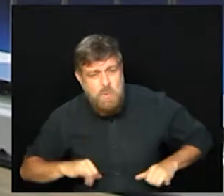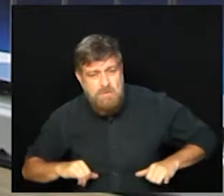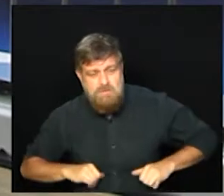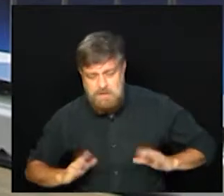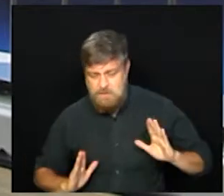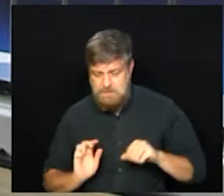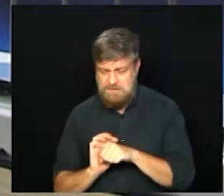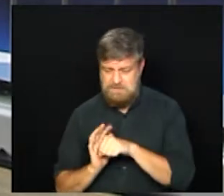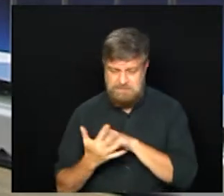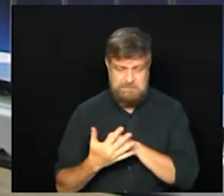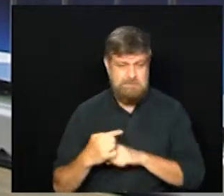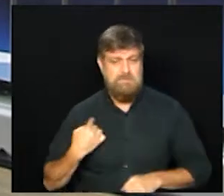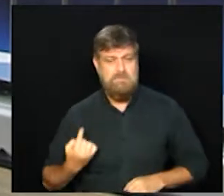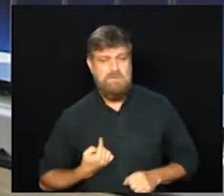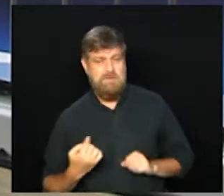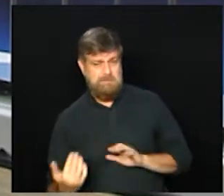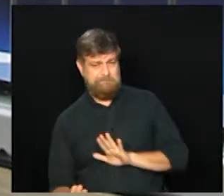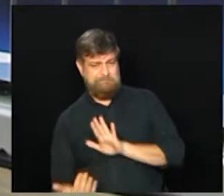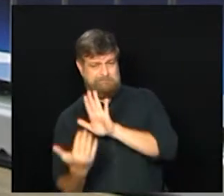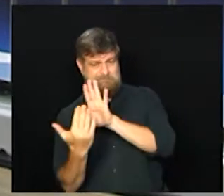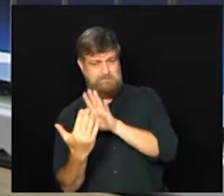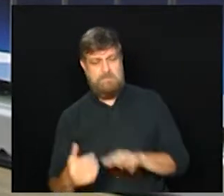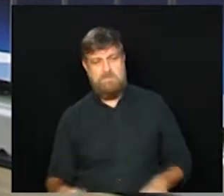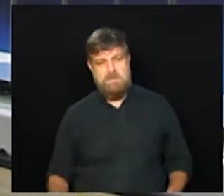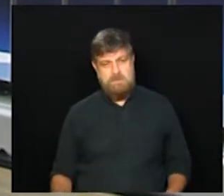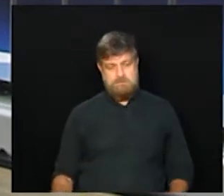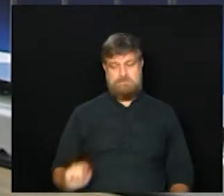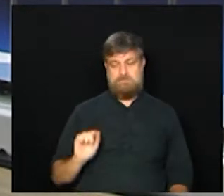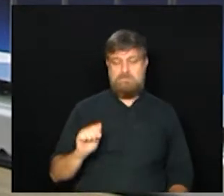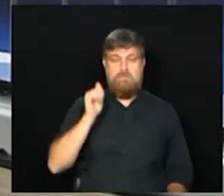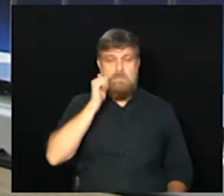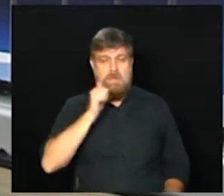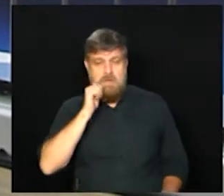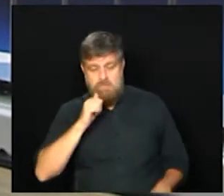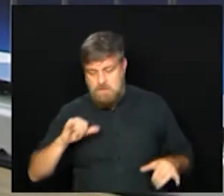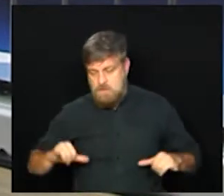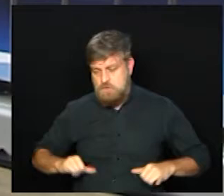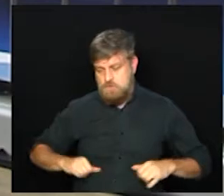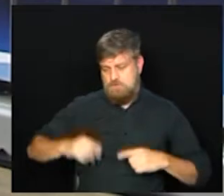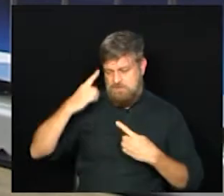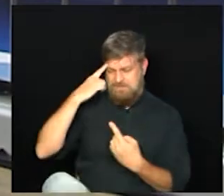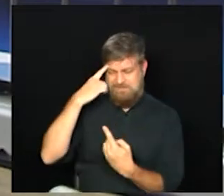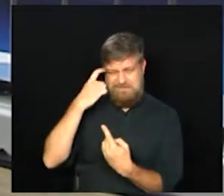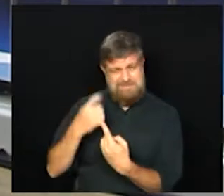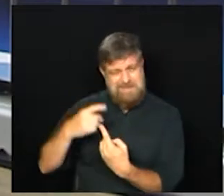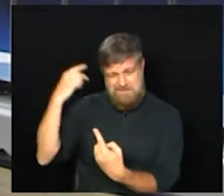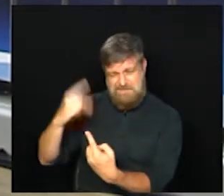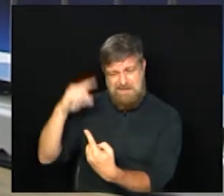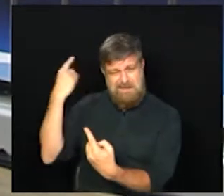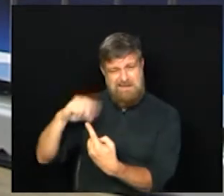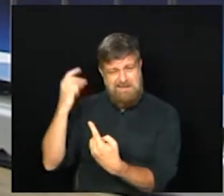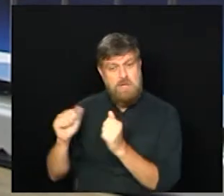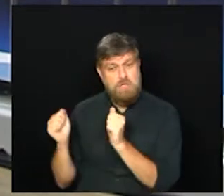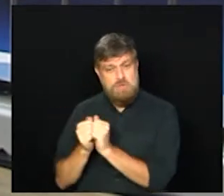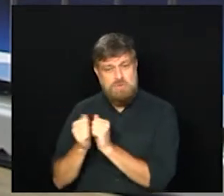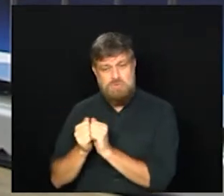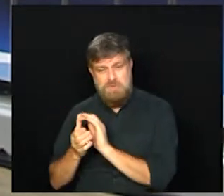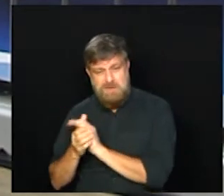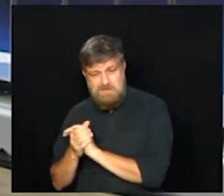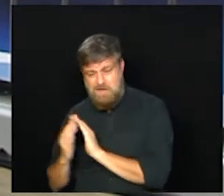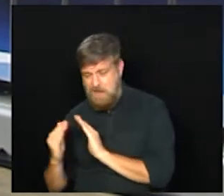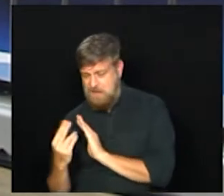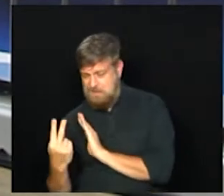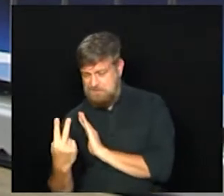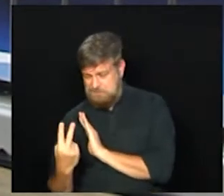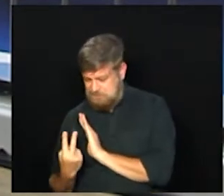de pandemia que nós estamos citando, que essa mulher agredida convive com um agressor, já que fica mais tempo em